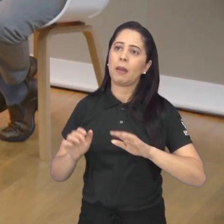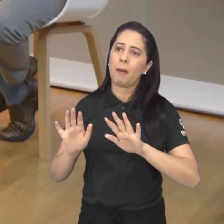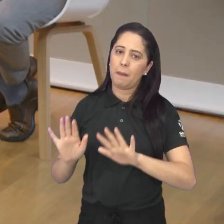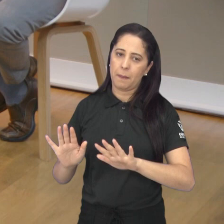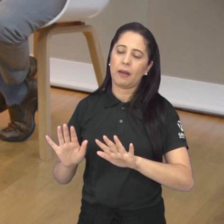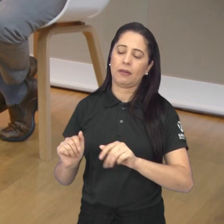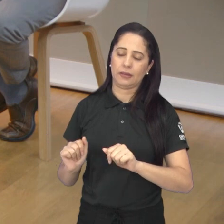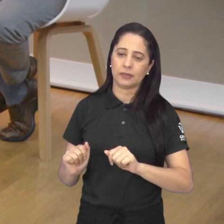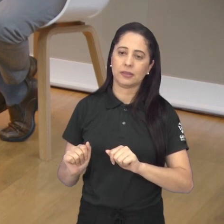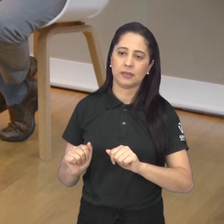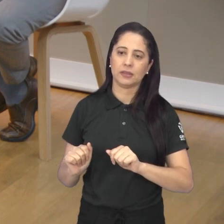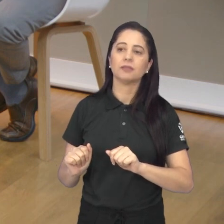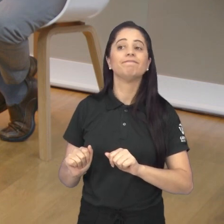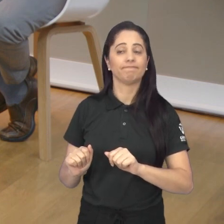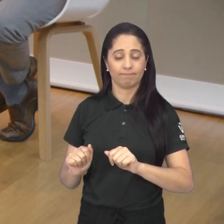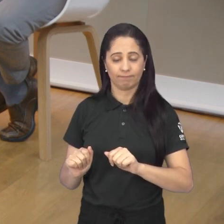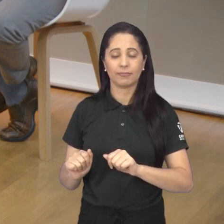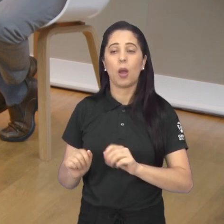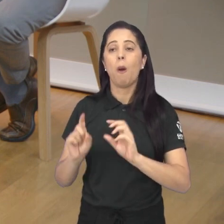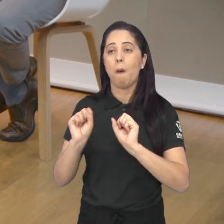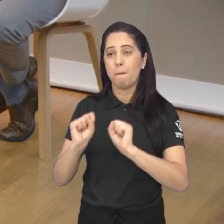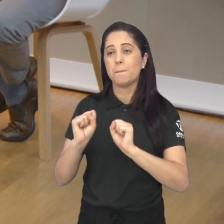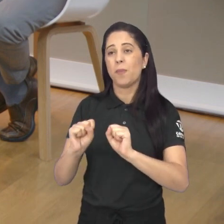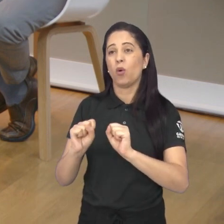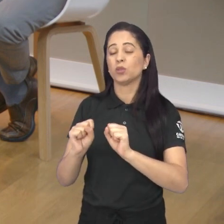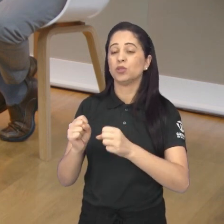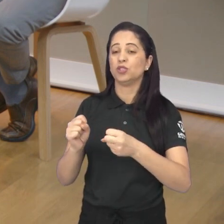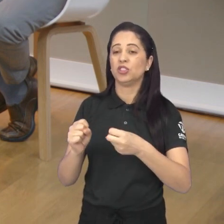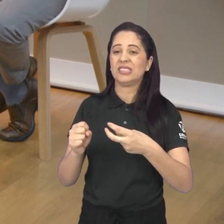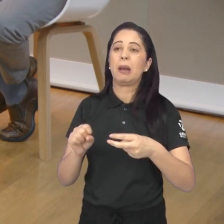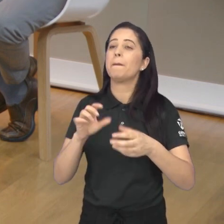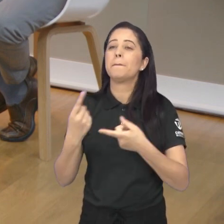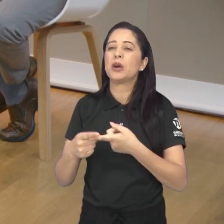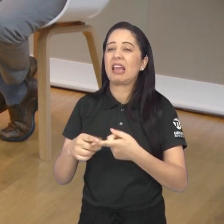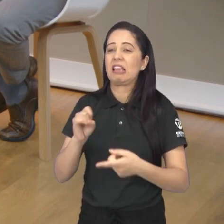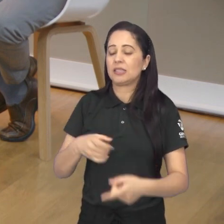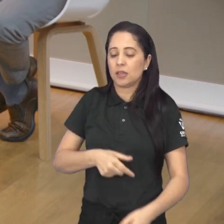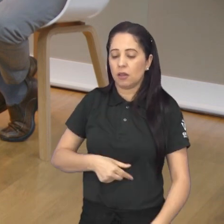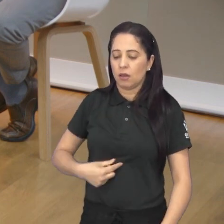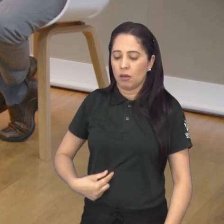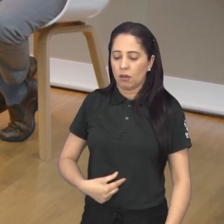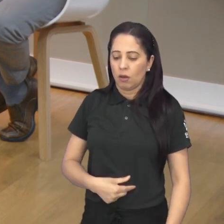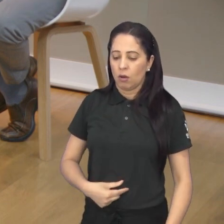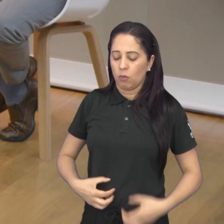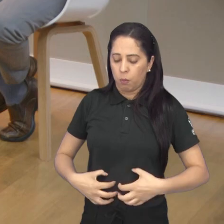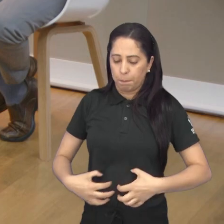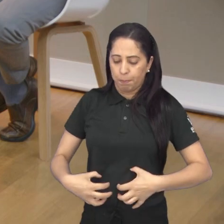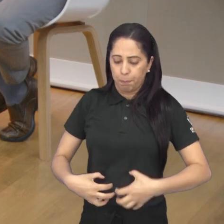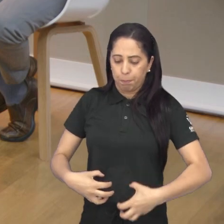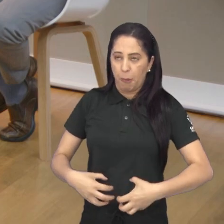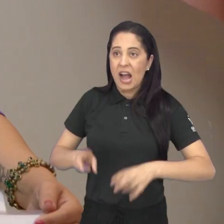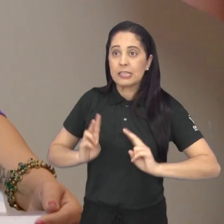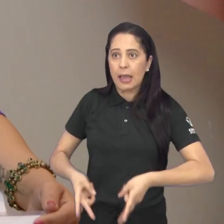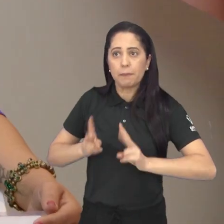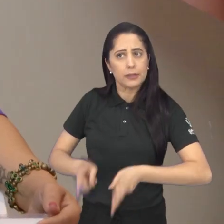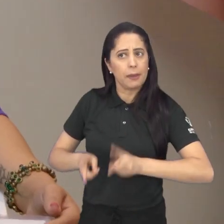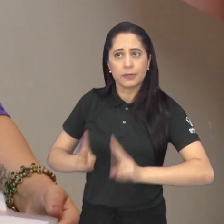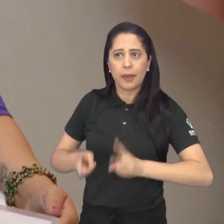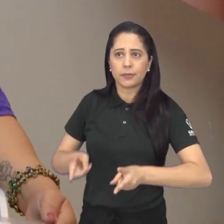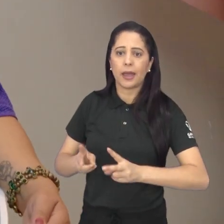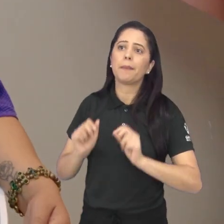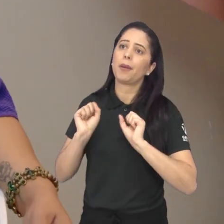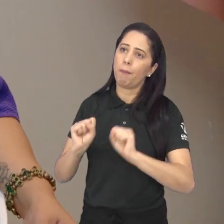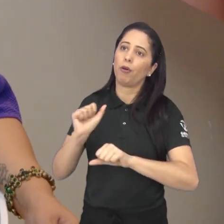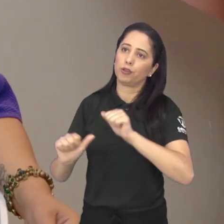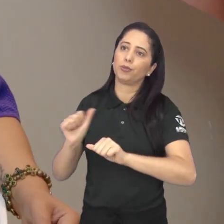tornar um câncer, mas o fato de ficar com o intestino inflamado cronicamente aumenta a chance de câncer de intestino.